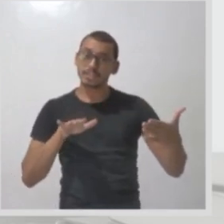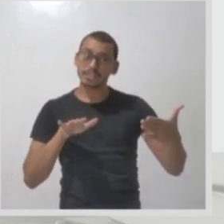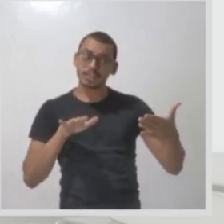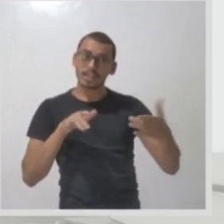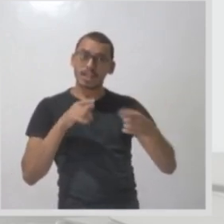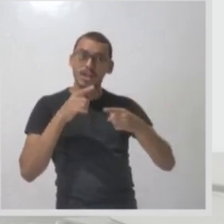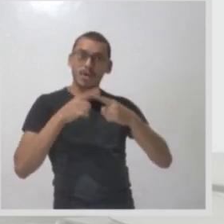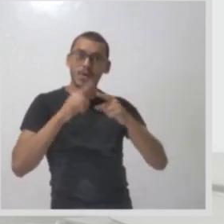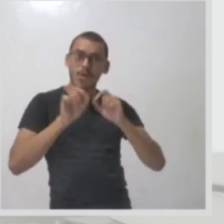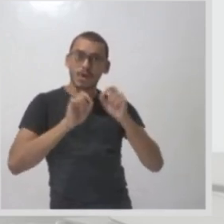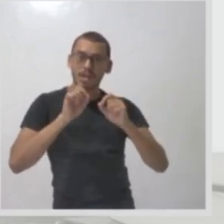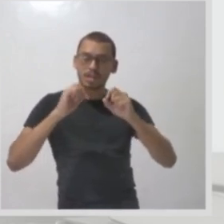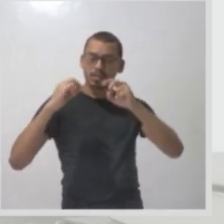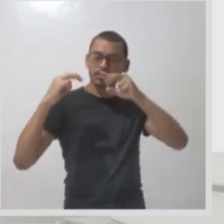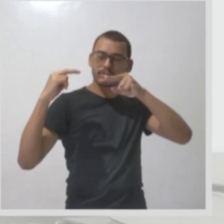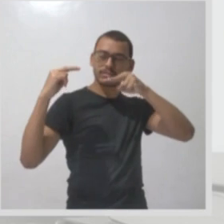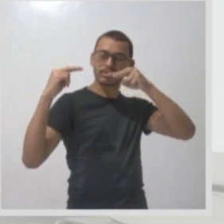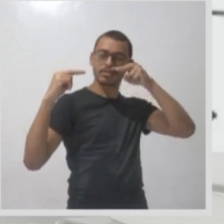é a de ler um olhar,